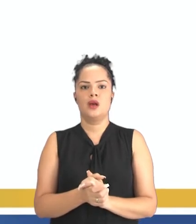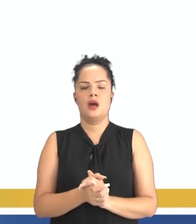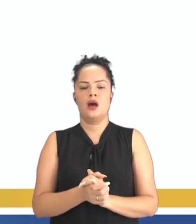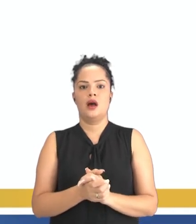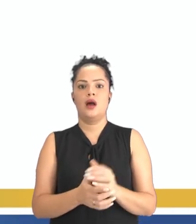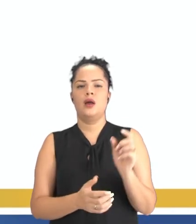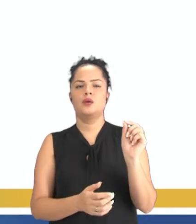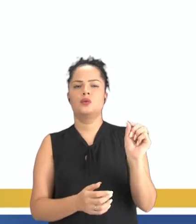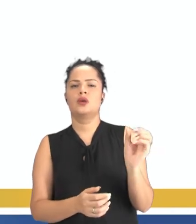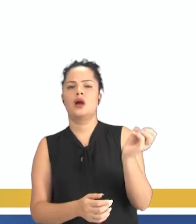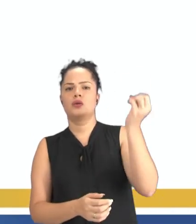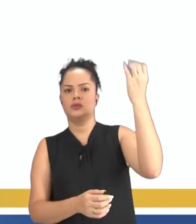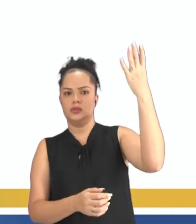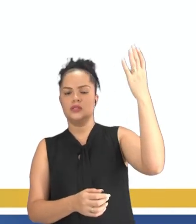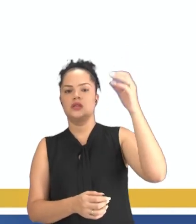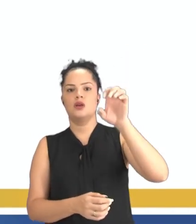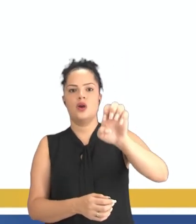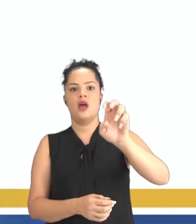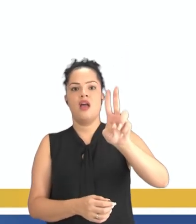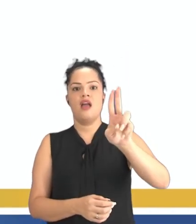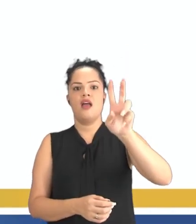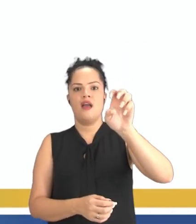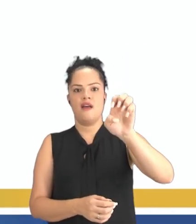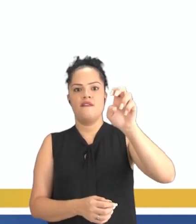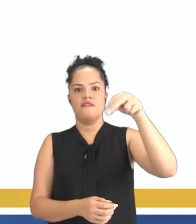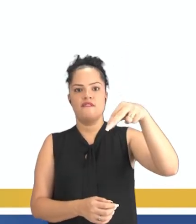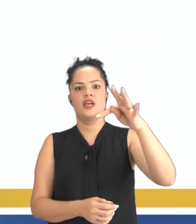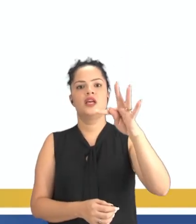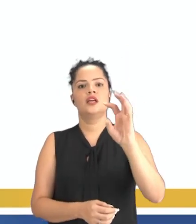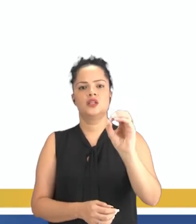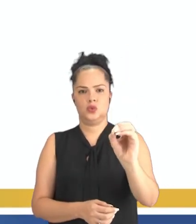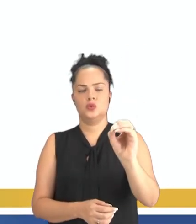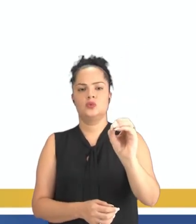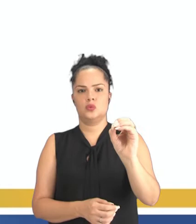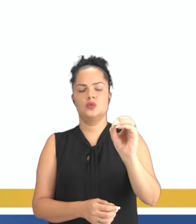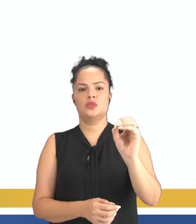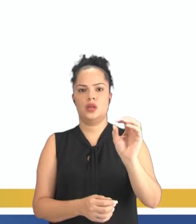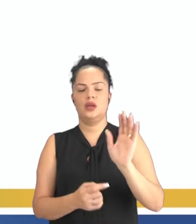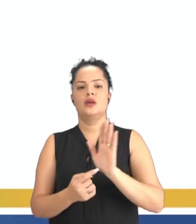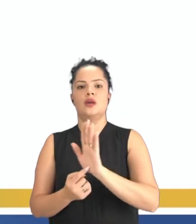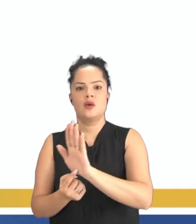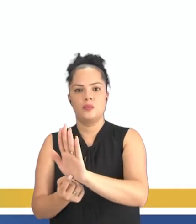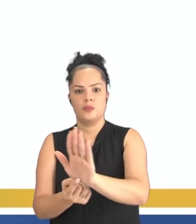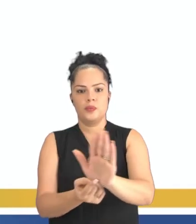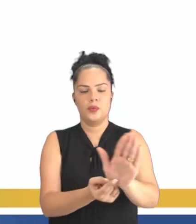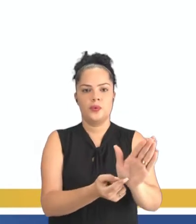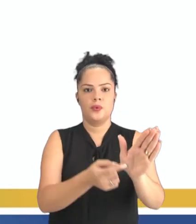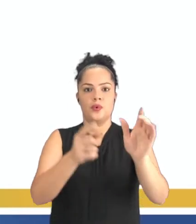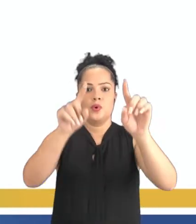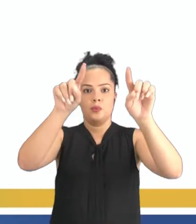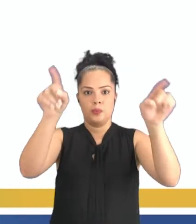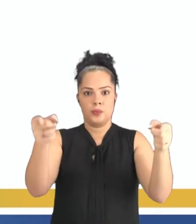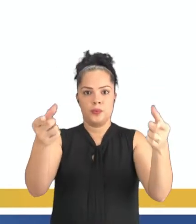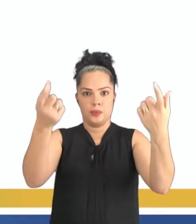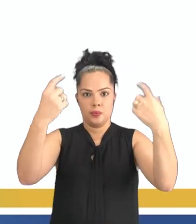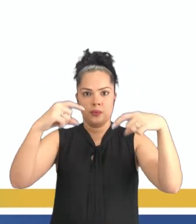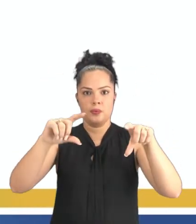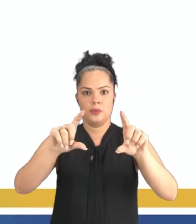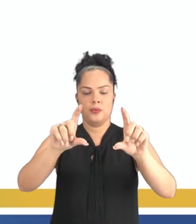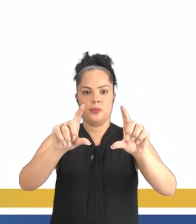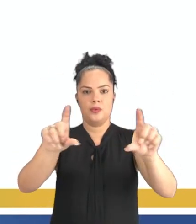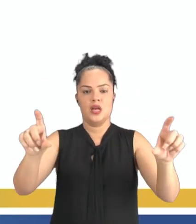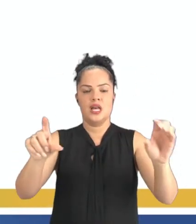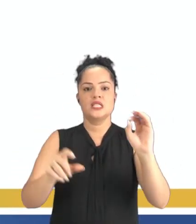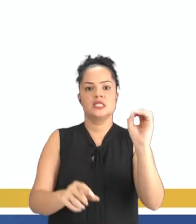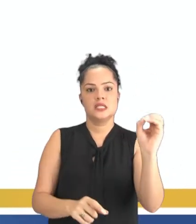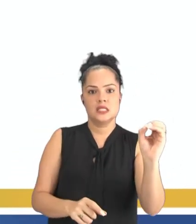Eventos. Eventos são subconjuntos dos espaços amostrais, que podem ir de 0, quando é considerado um evento